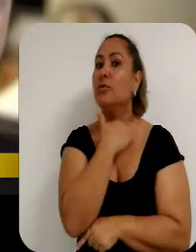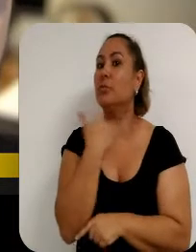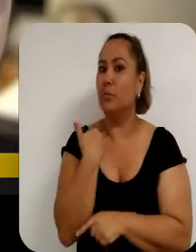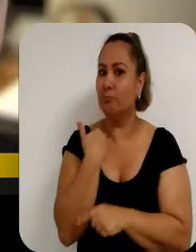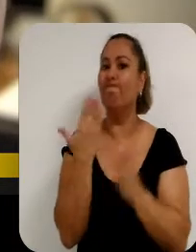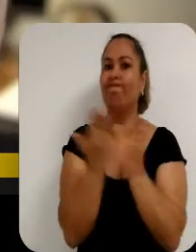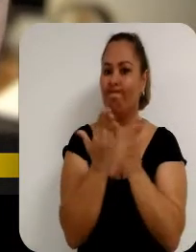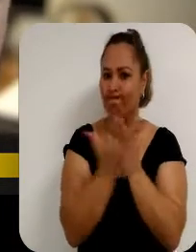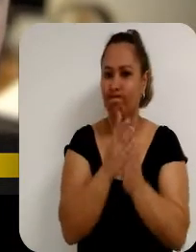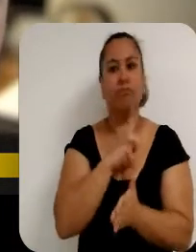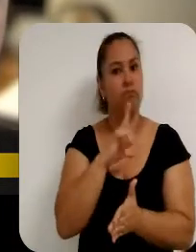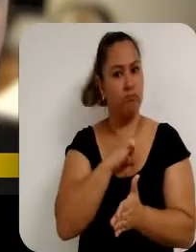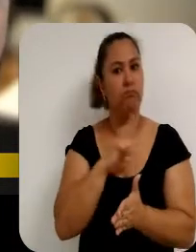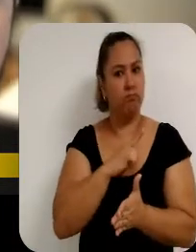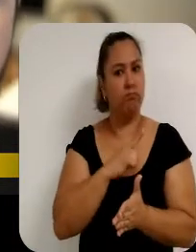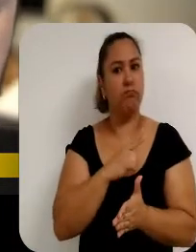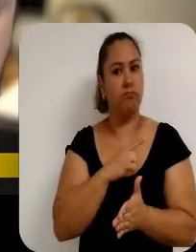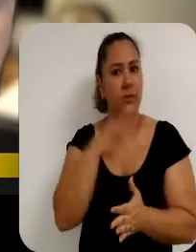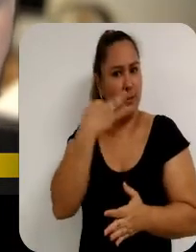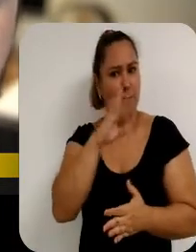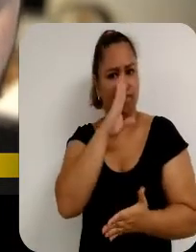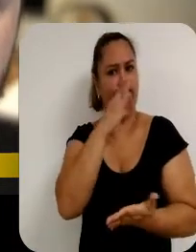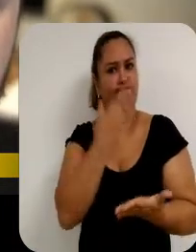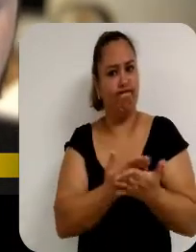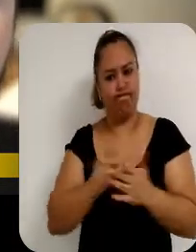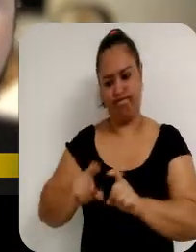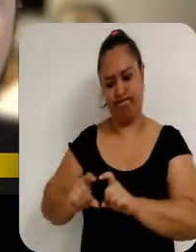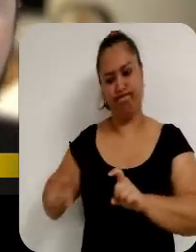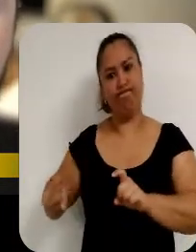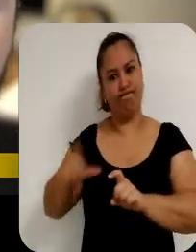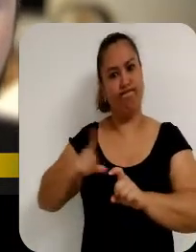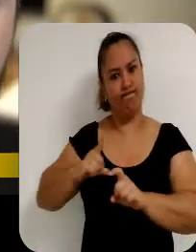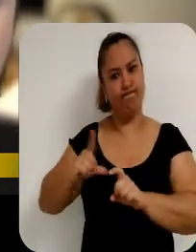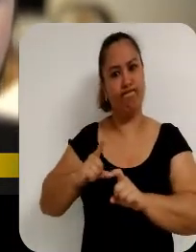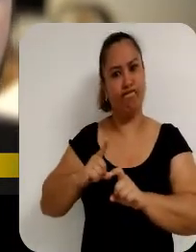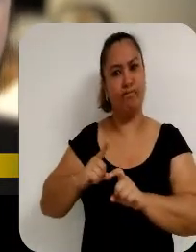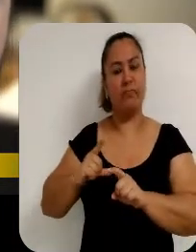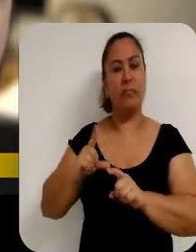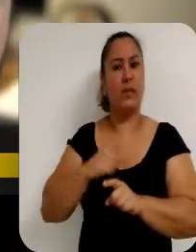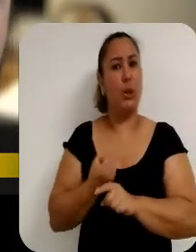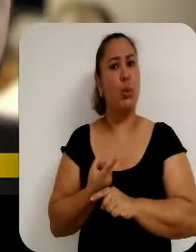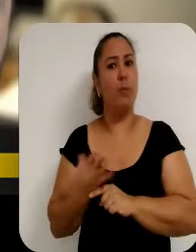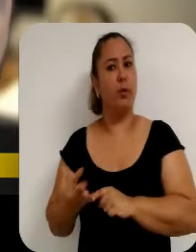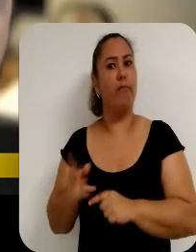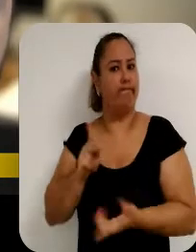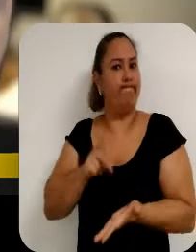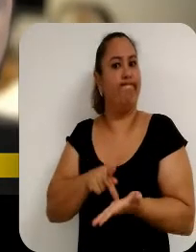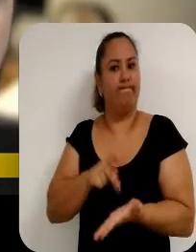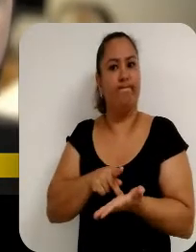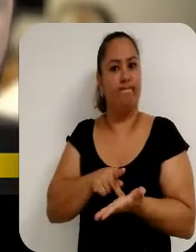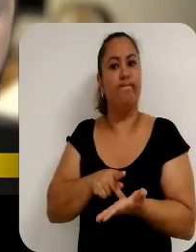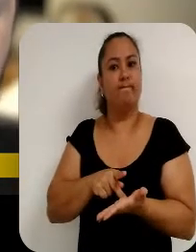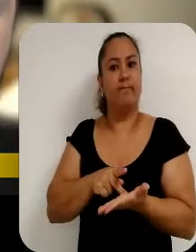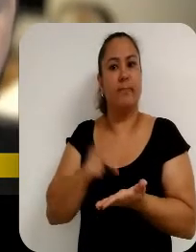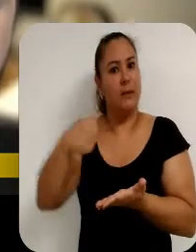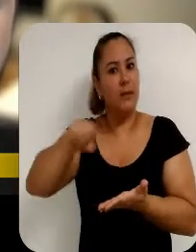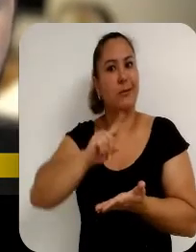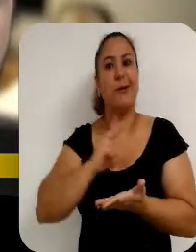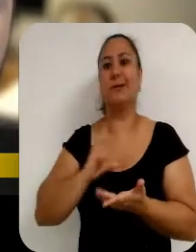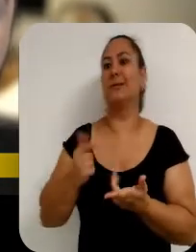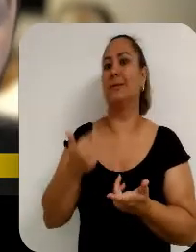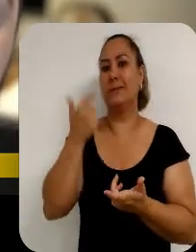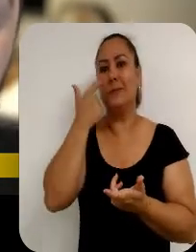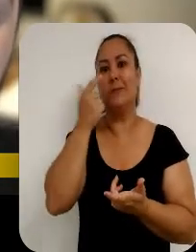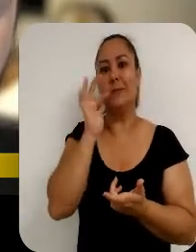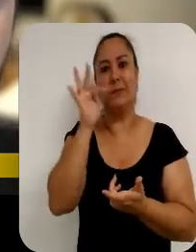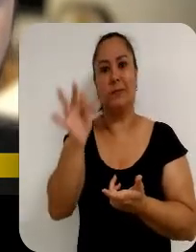gente reforçando ele. Eu estou colocando aqui embaixo as críticas, que são todas, os números são reais, e é isso que a gente esperaria. A Inglaterra teria 1 milhão